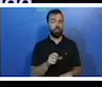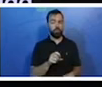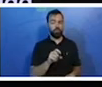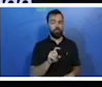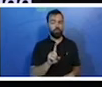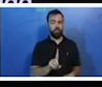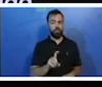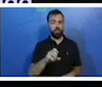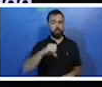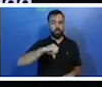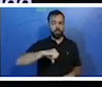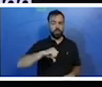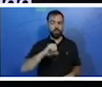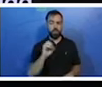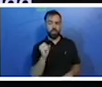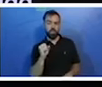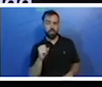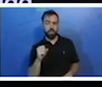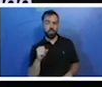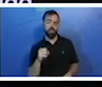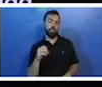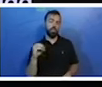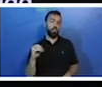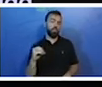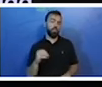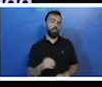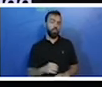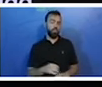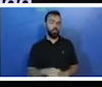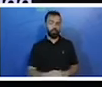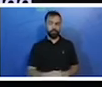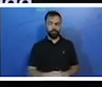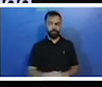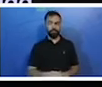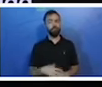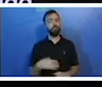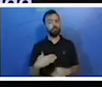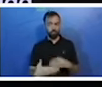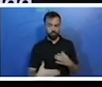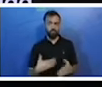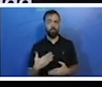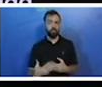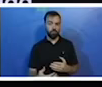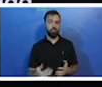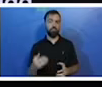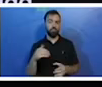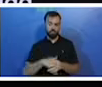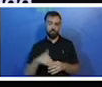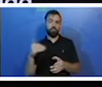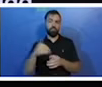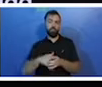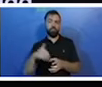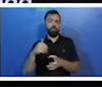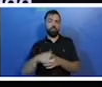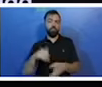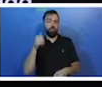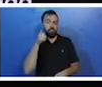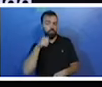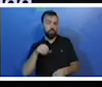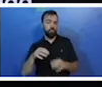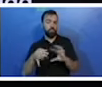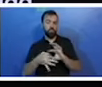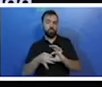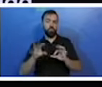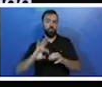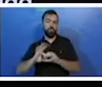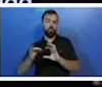e mais que futuramente elas foram conseguindo seu espaço para poder também participar